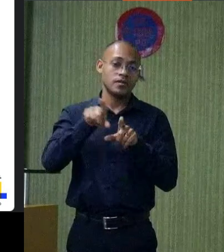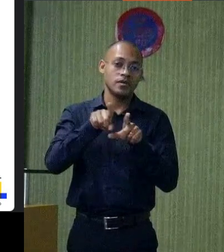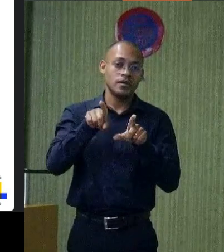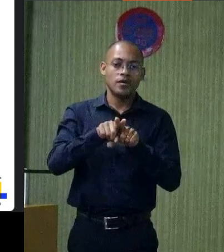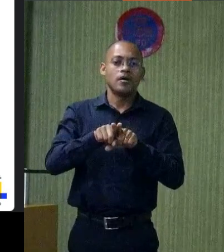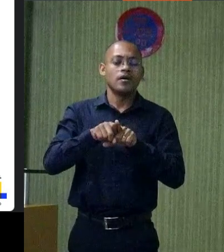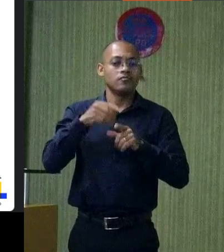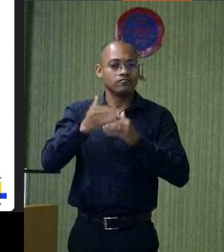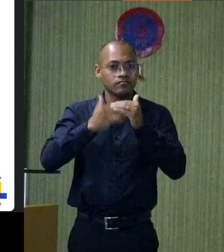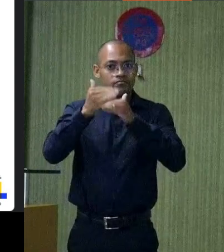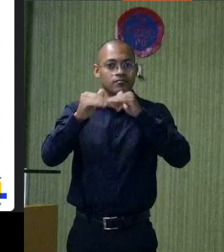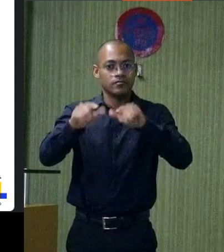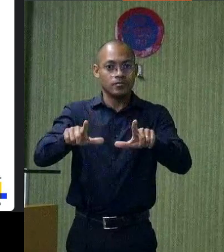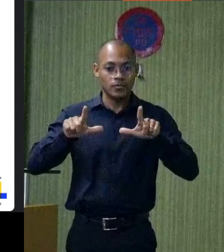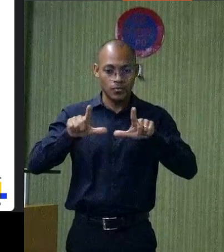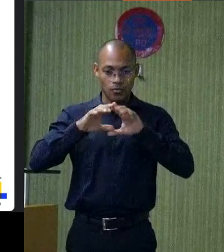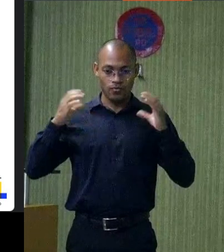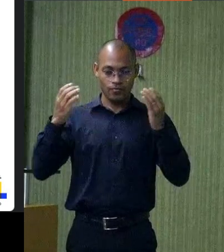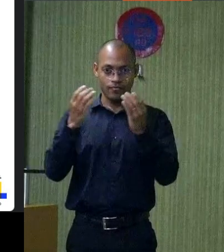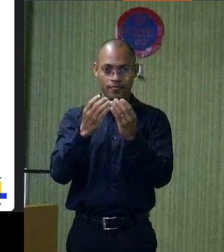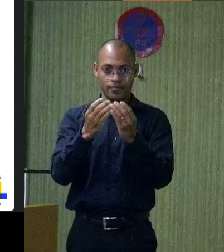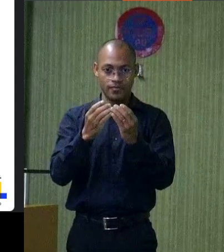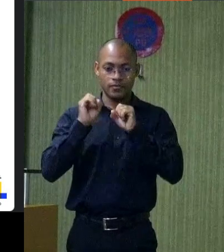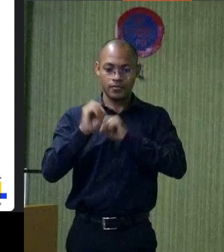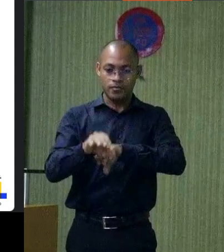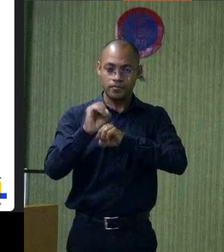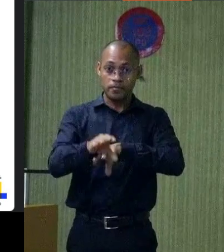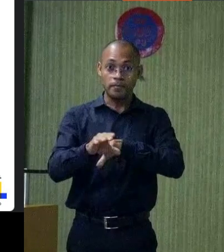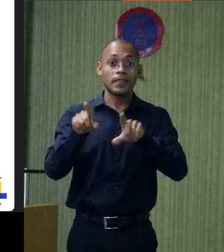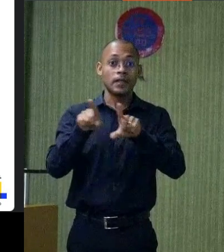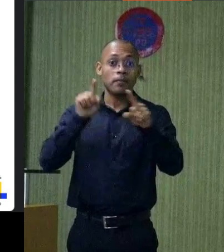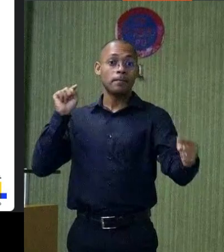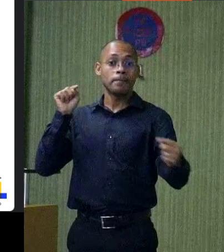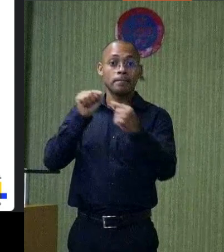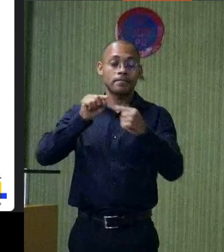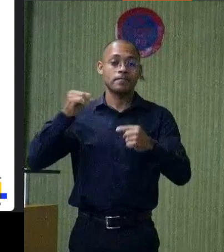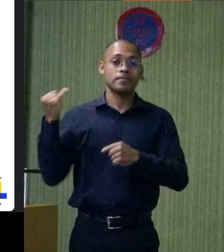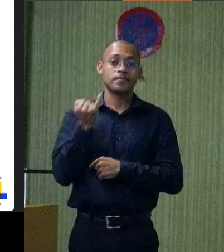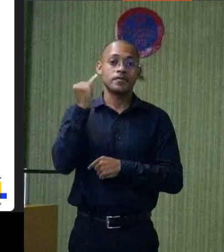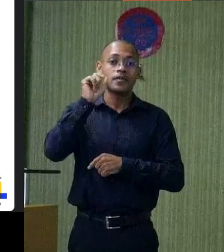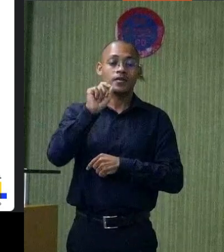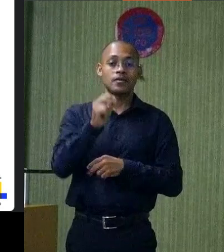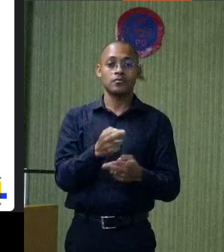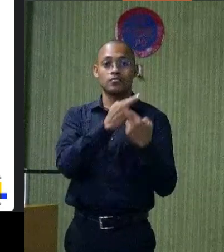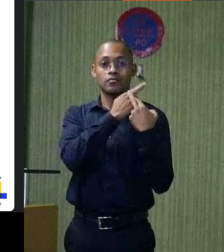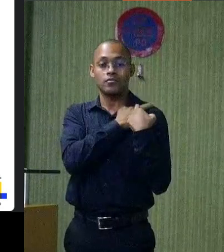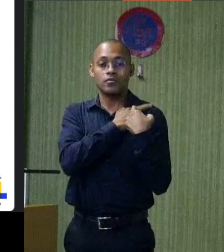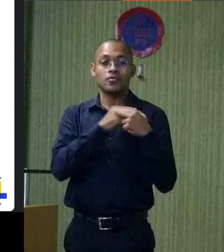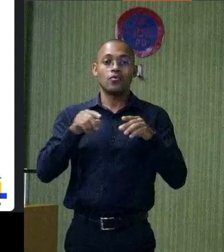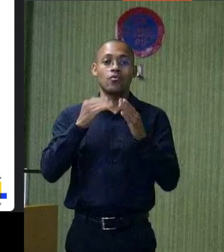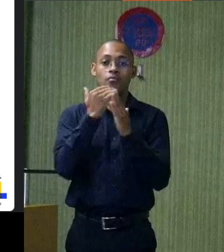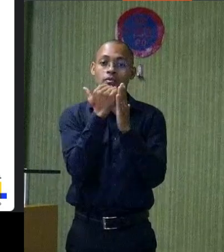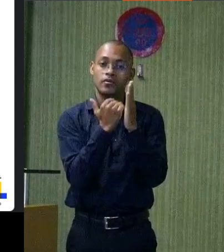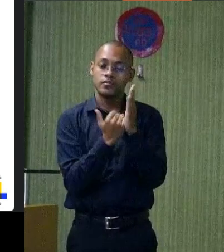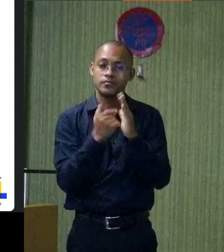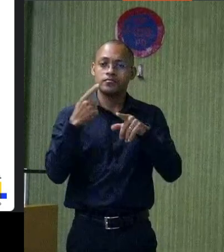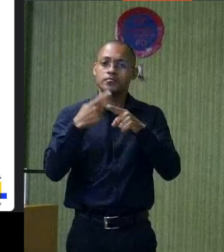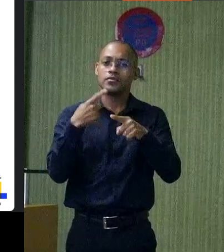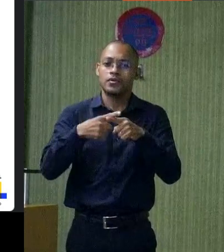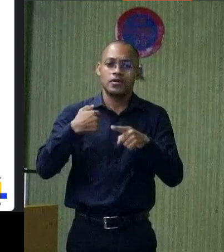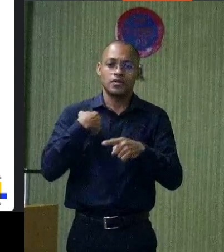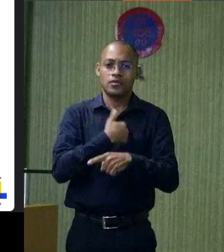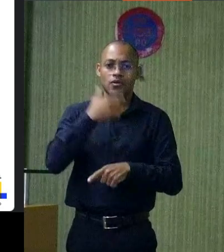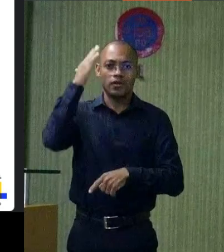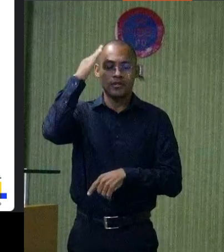educação eh Há um dispositivo importante que trata da governança do pne nós entendemos que esse o